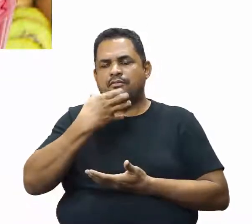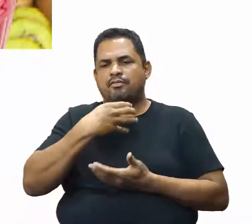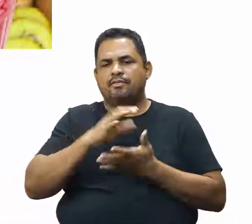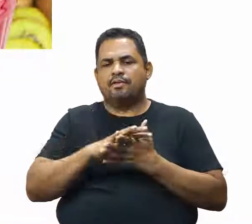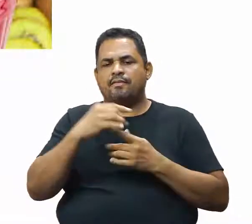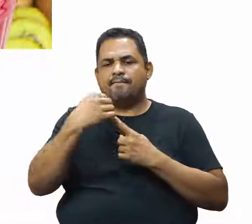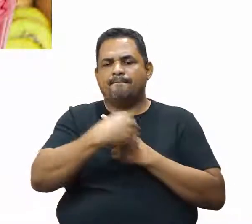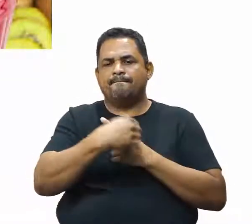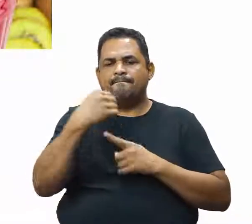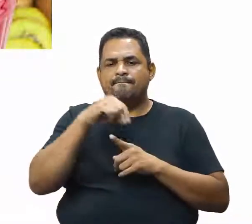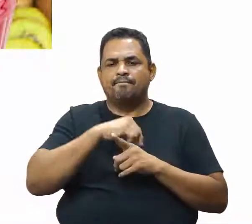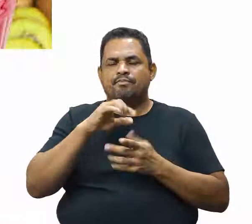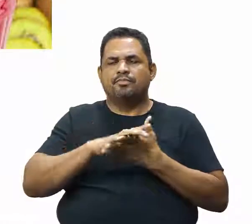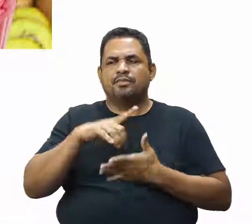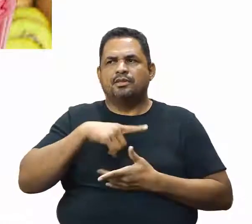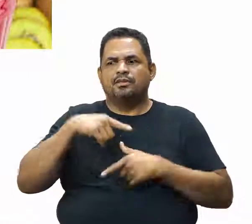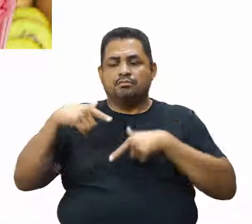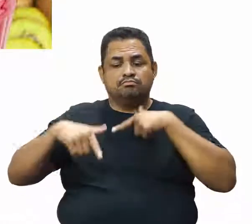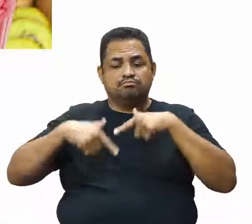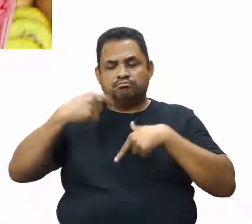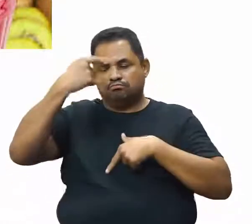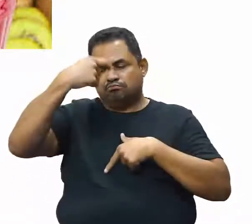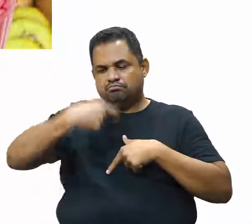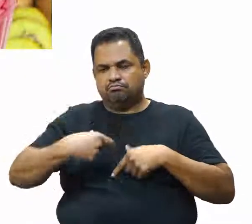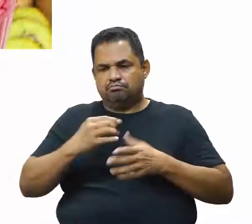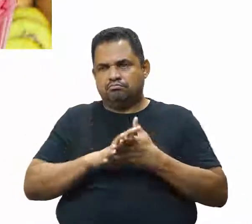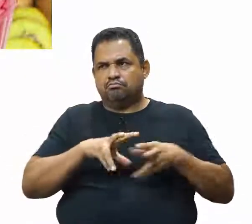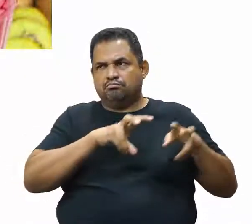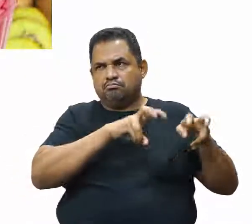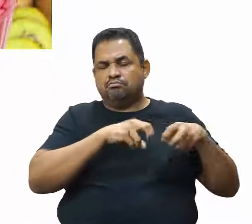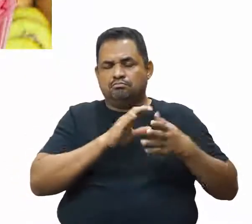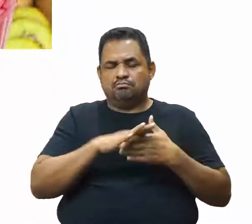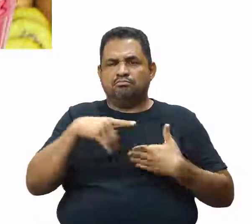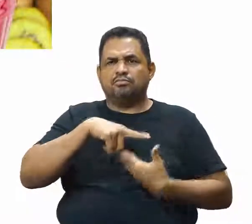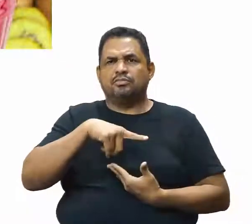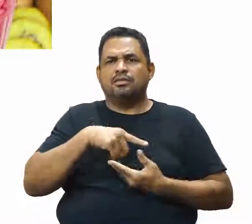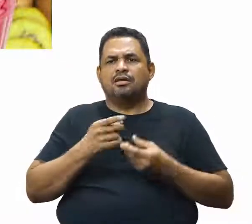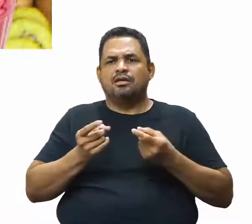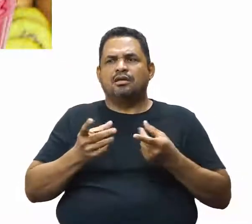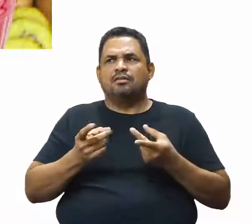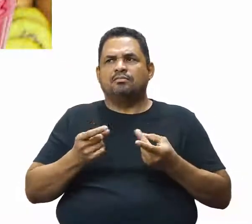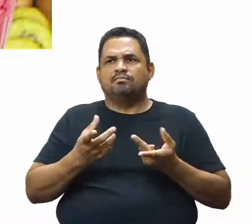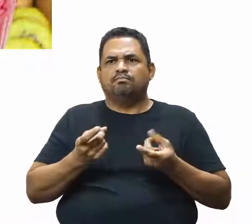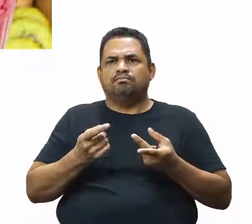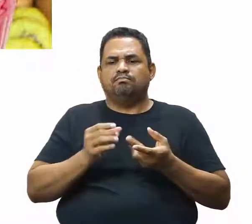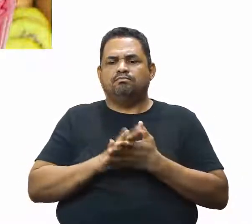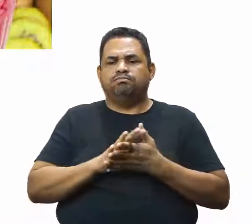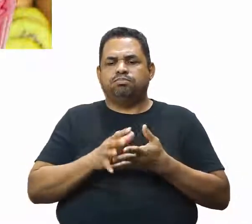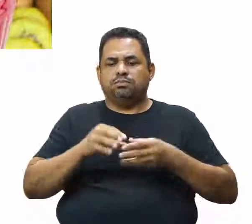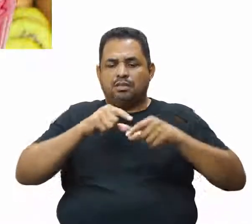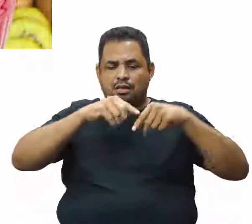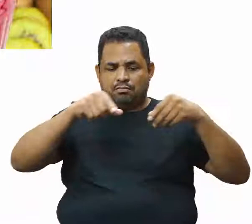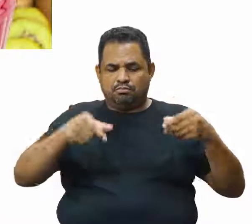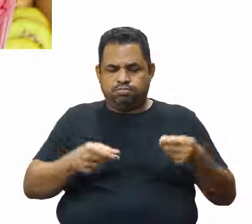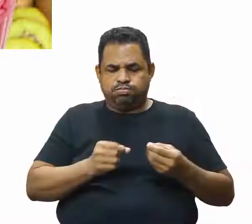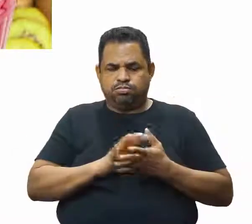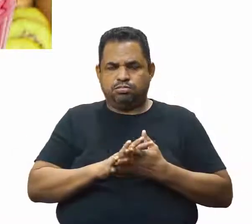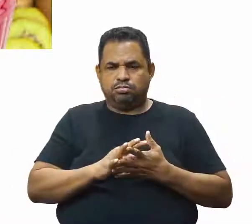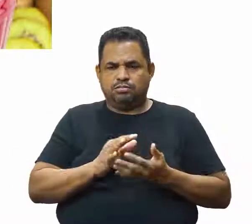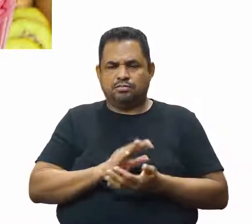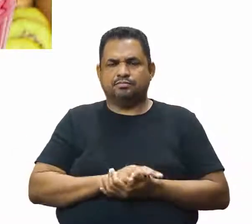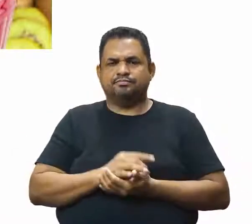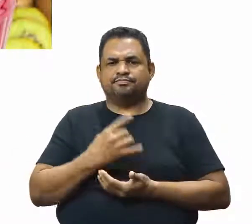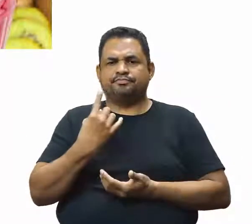tem produtores rurais que tem vantagens. Ao invés de vender a pica da banana in natura, claro,